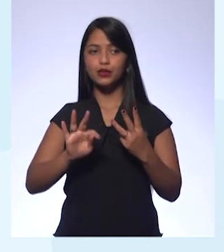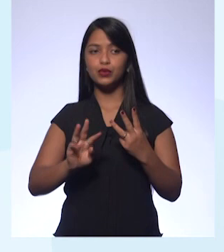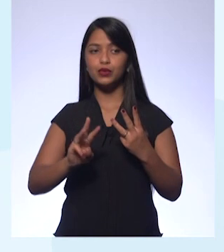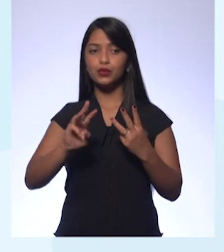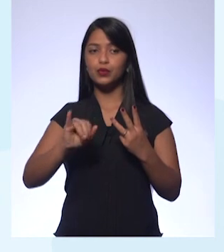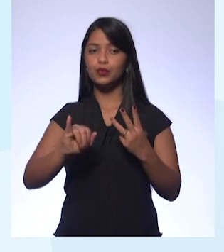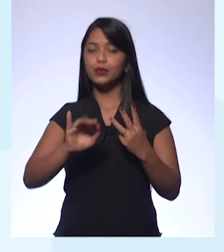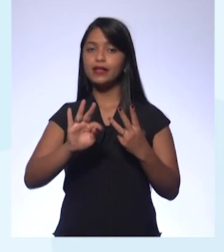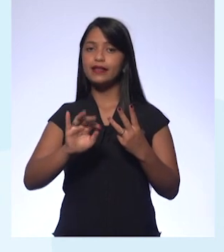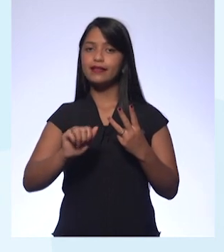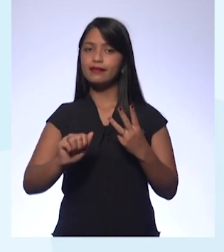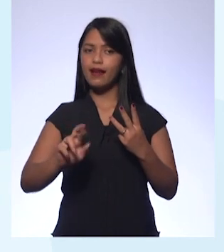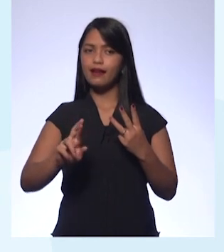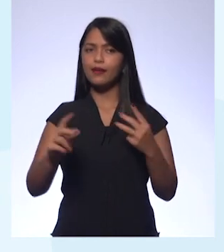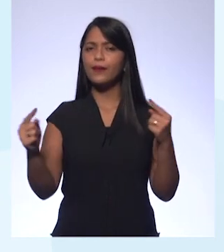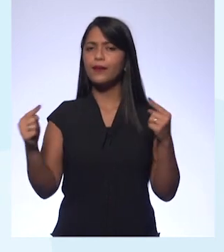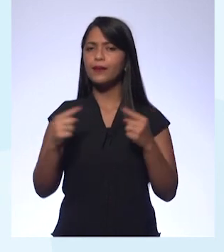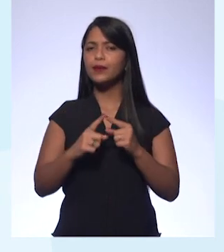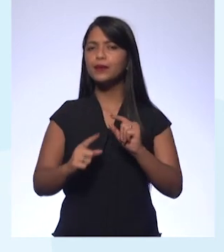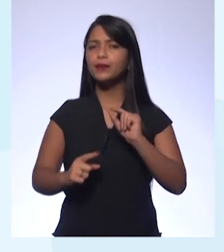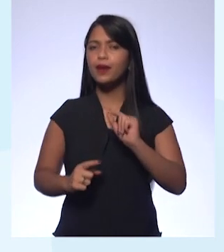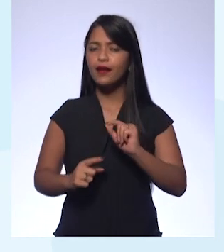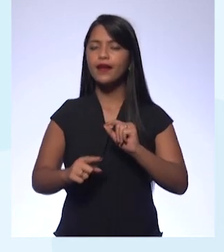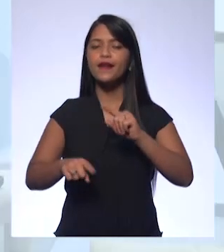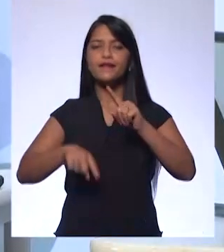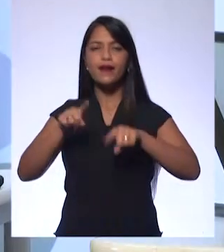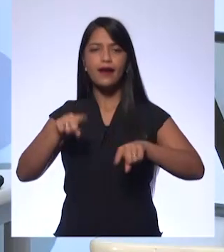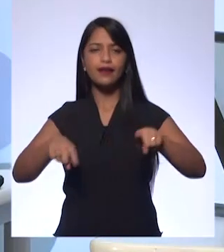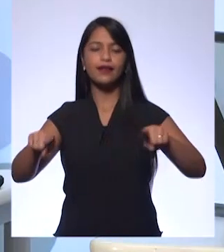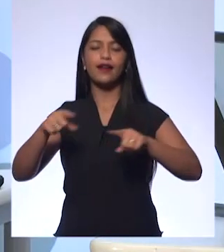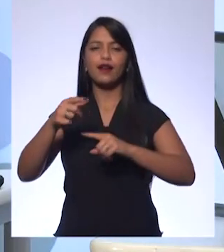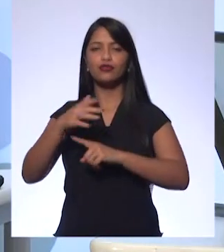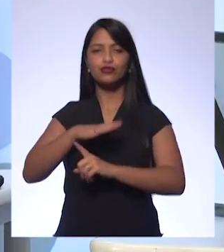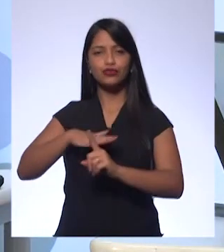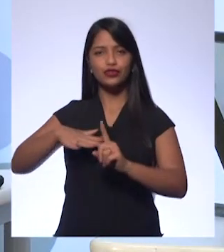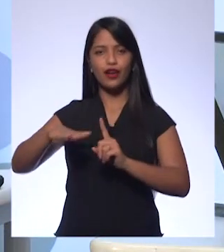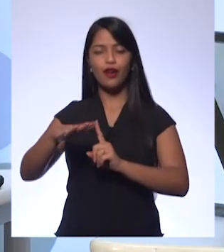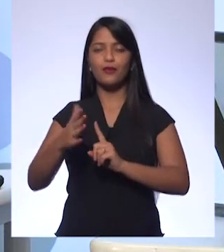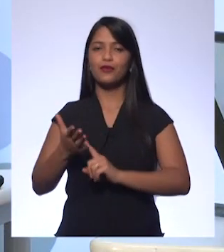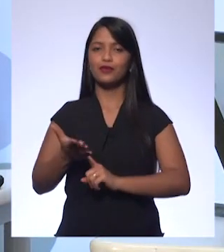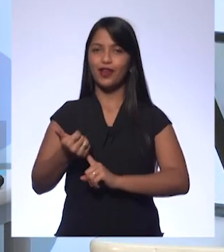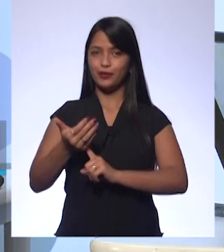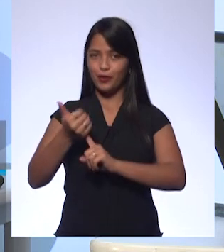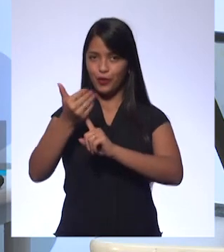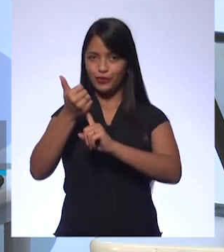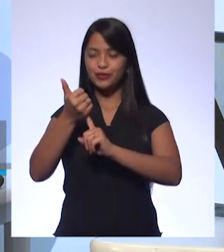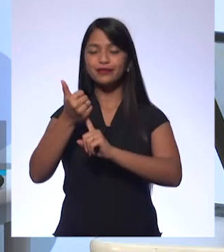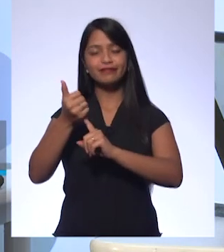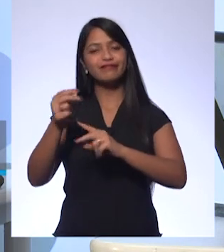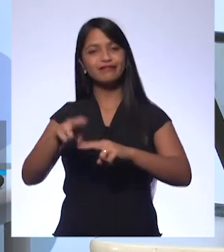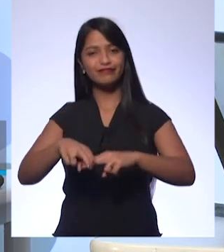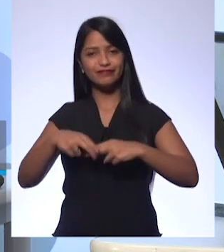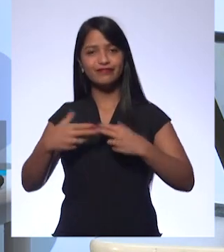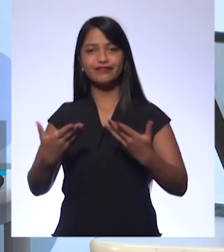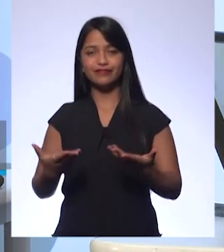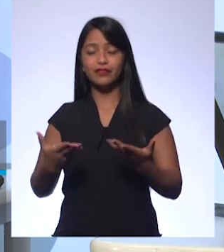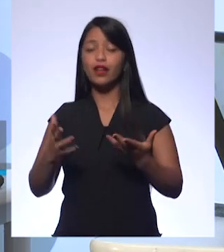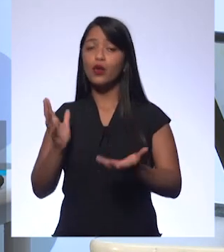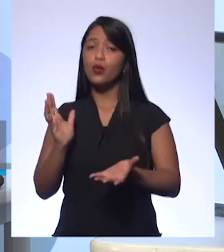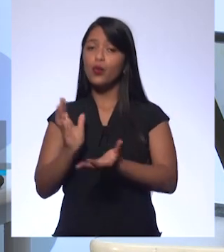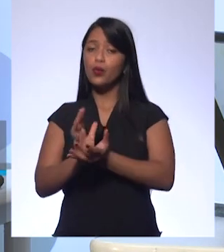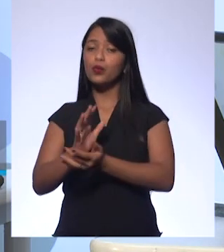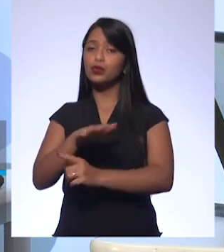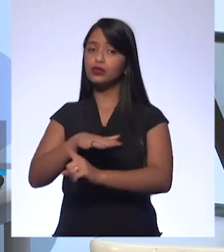e tecnológicas, até porque a gente usa nesse mundo digital. Por isso, a barra do tecnológica ali. Porque é um grupo social? É, mas